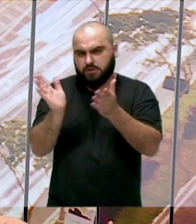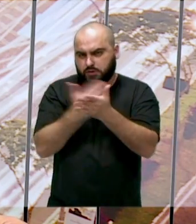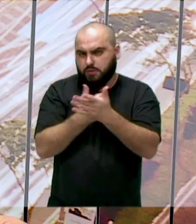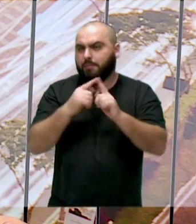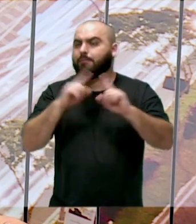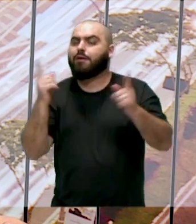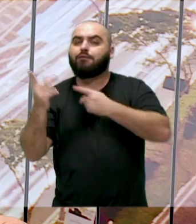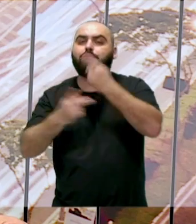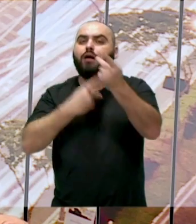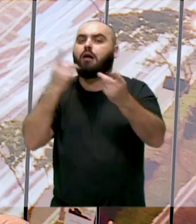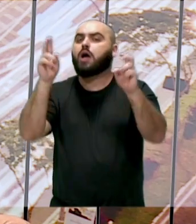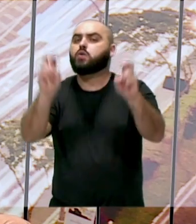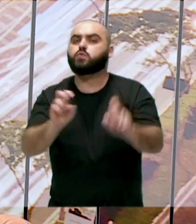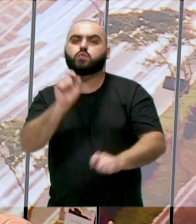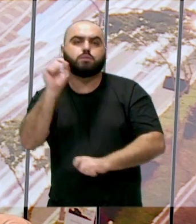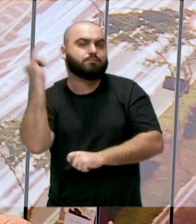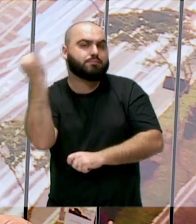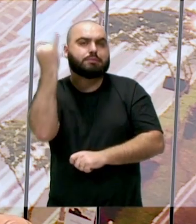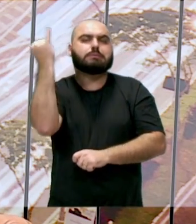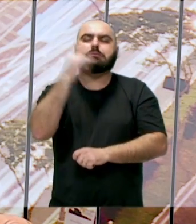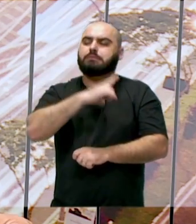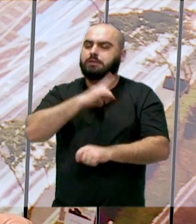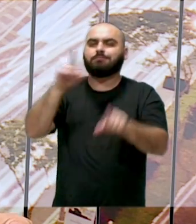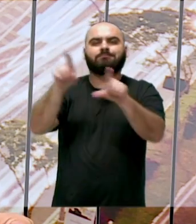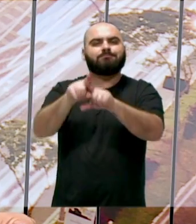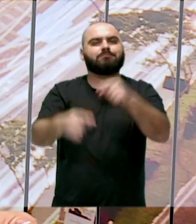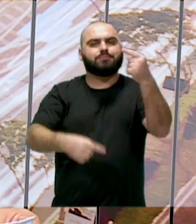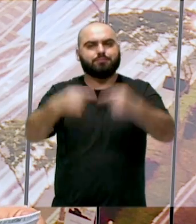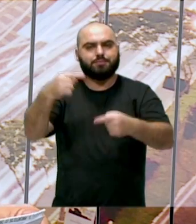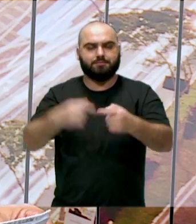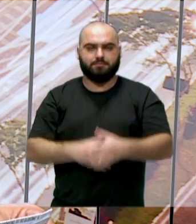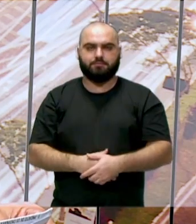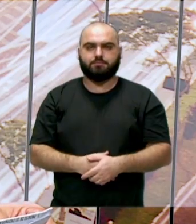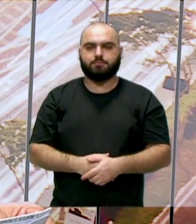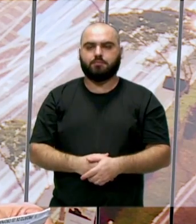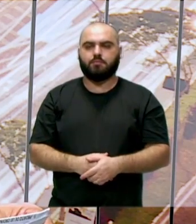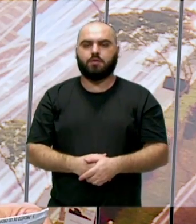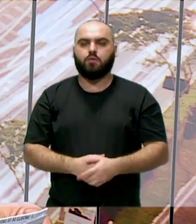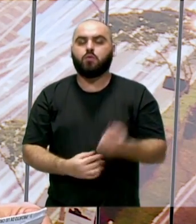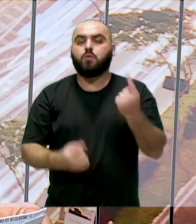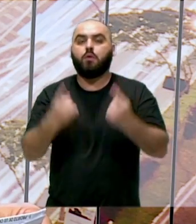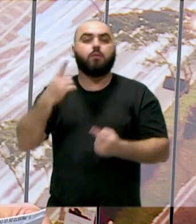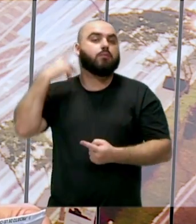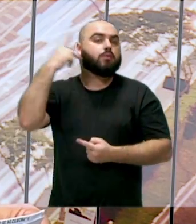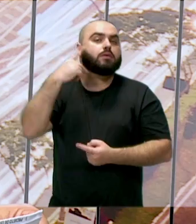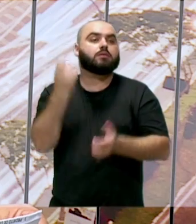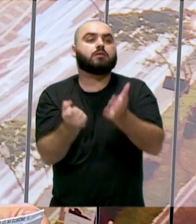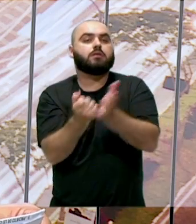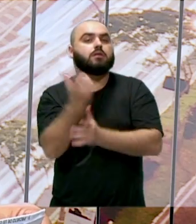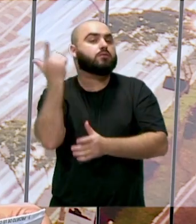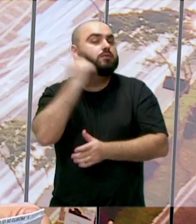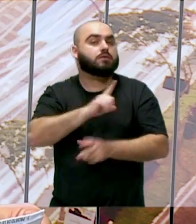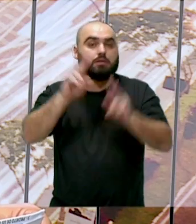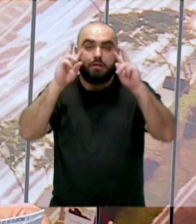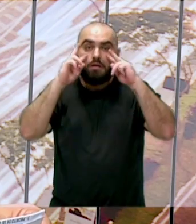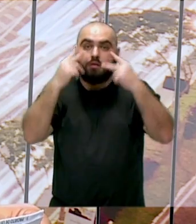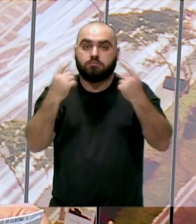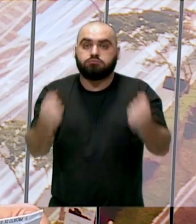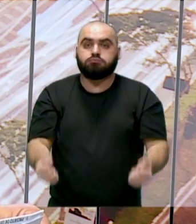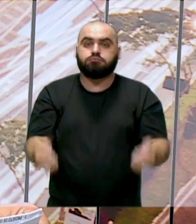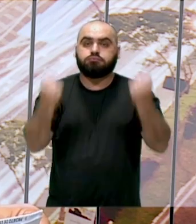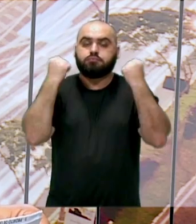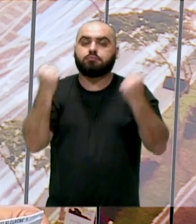importante também trazer ao debate. Quais políticas públicas poderiam ser feitas, vereador, para reconhecer o exercício físico